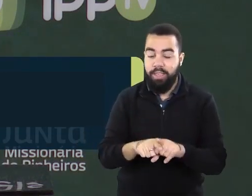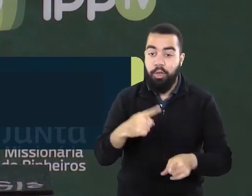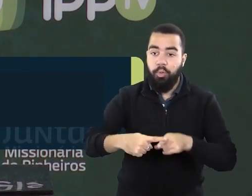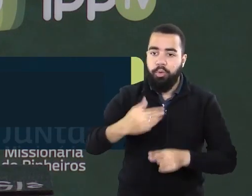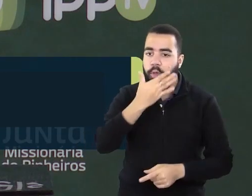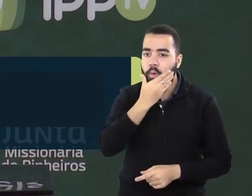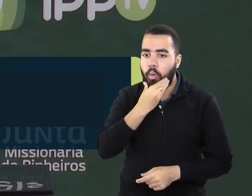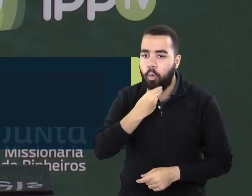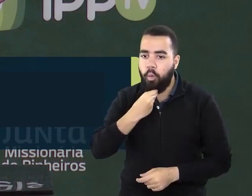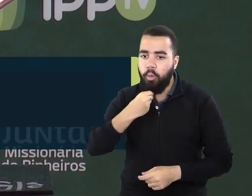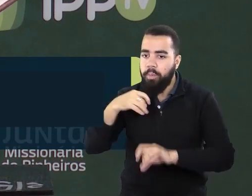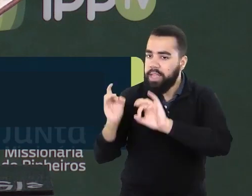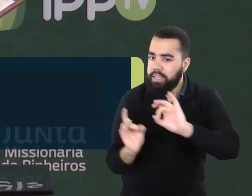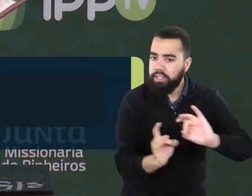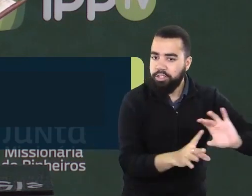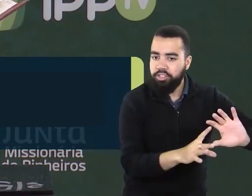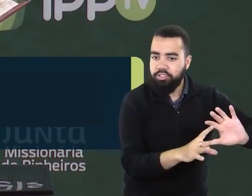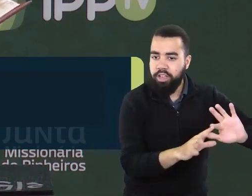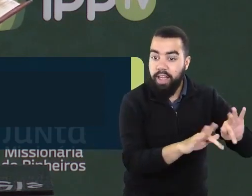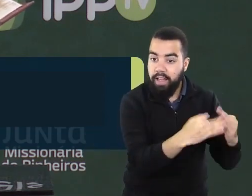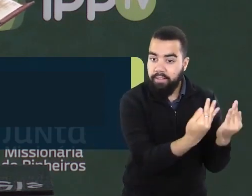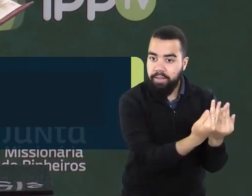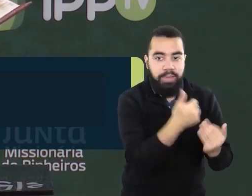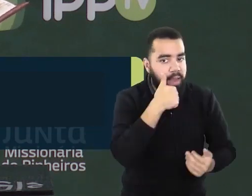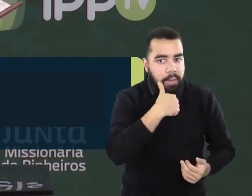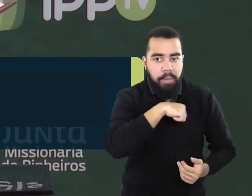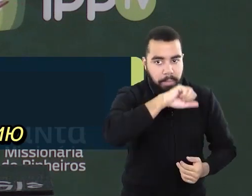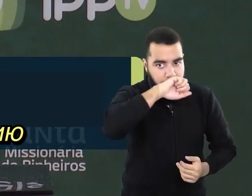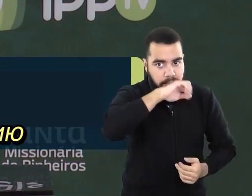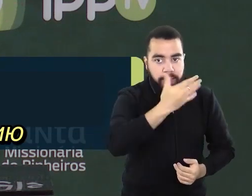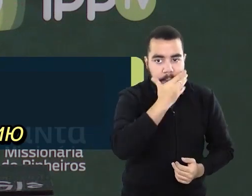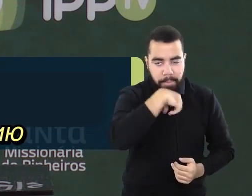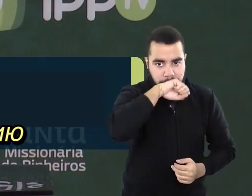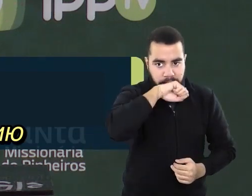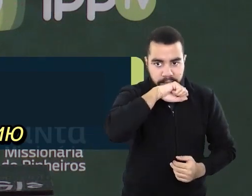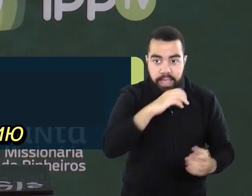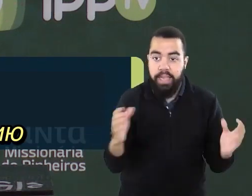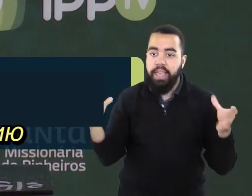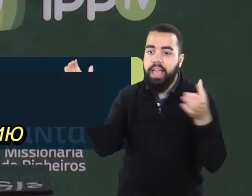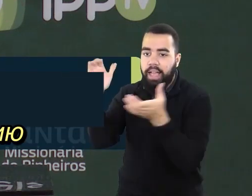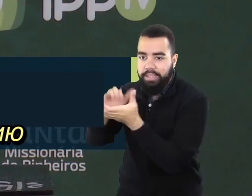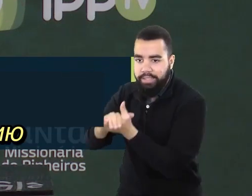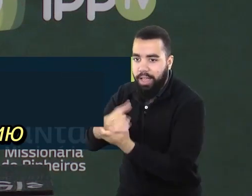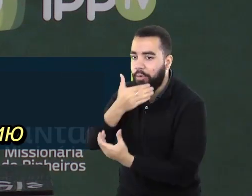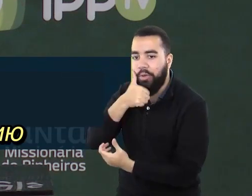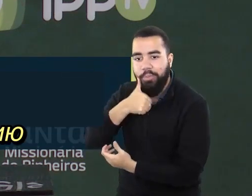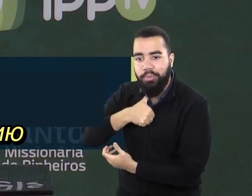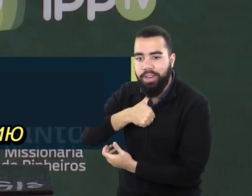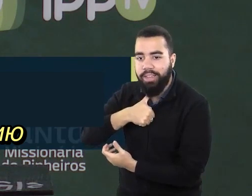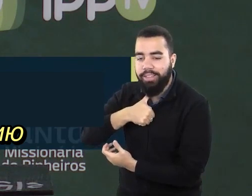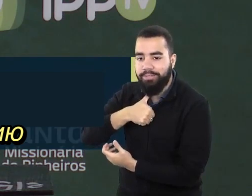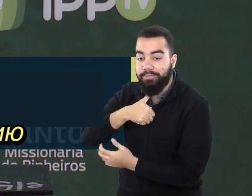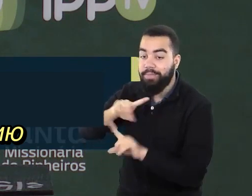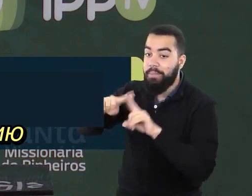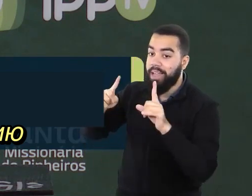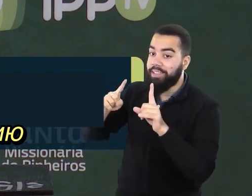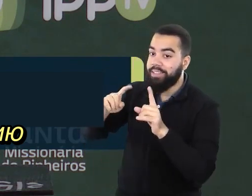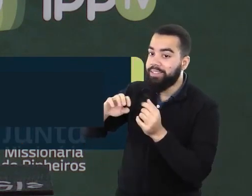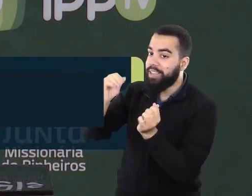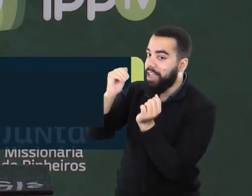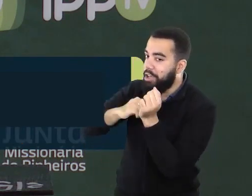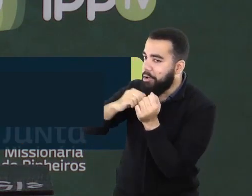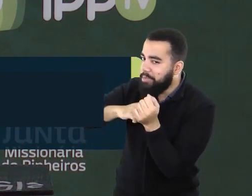mulher, e se tornarão os dois uma só carne. Grande é este mistério, mas eu me refiro a Cristo e à